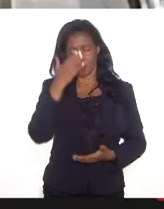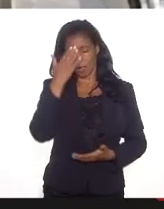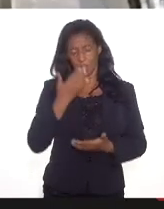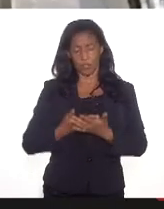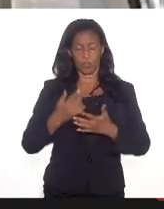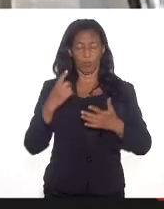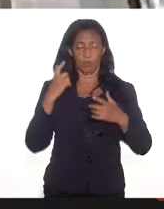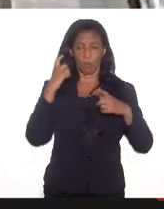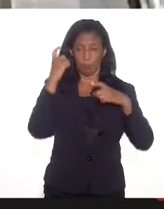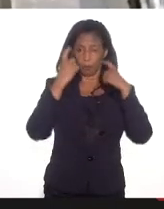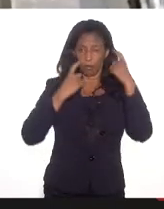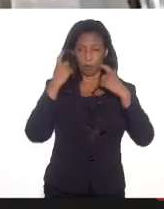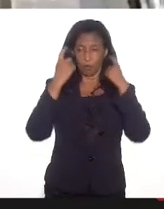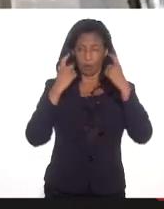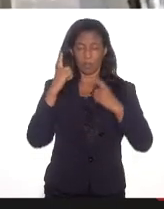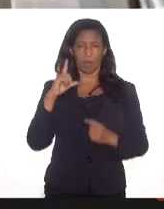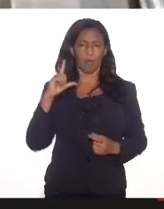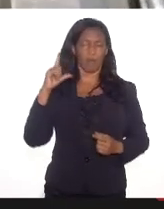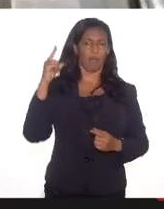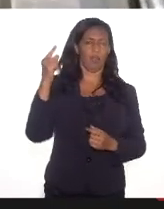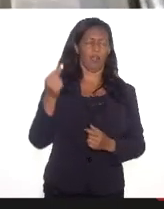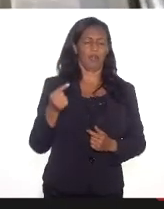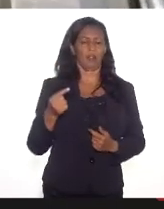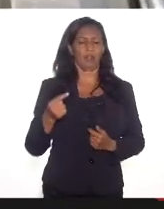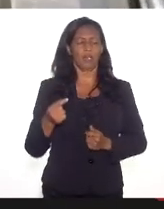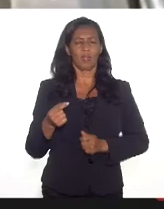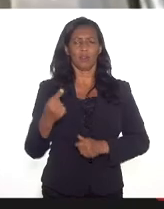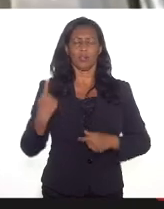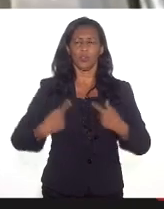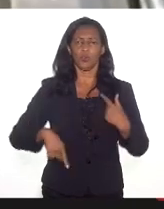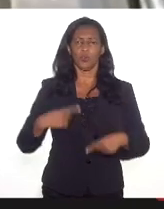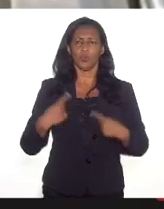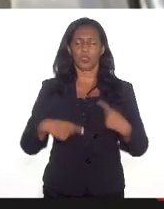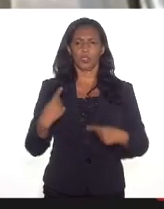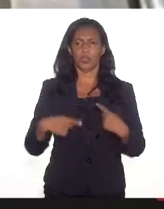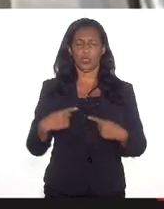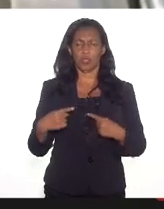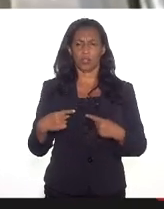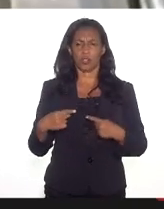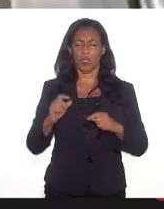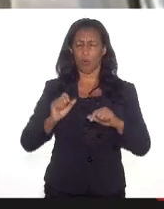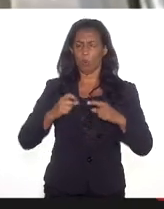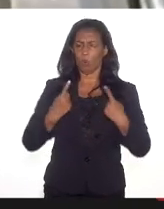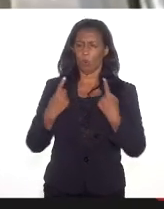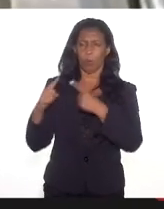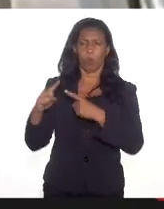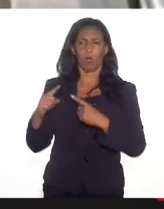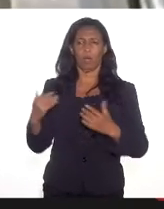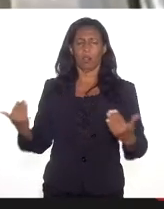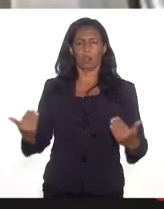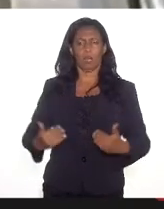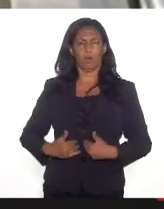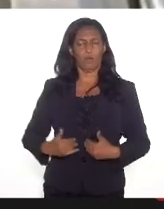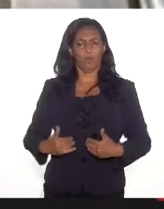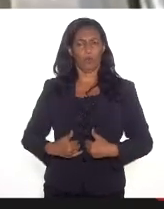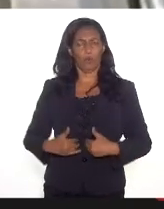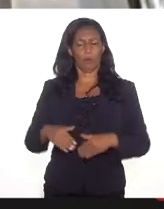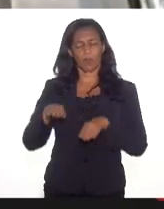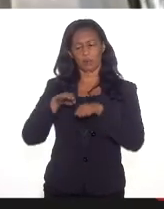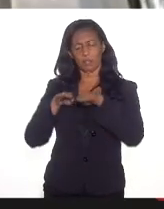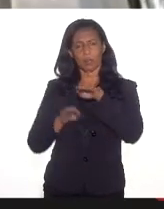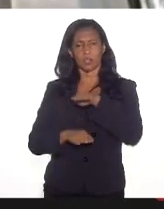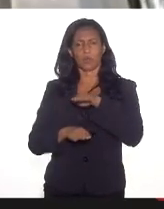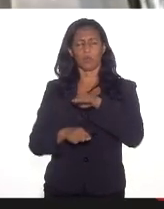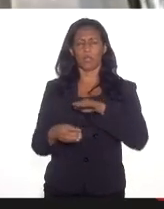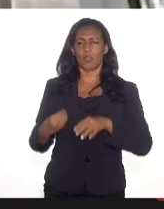preocupação vai além da das políticas relacionadas ao enfrentamento da fome e da desigualdade